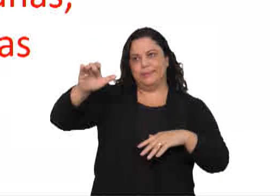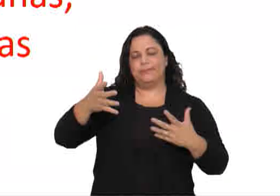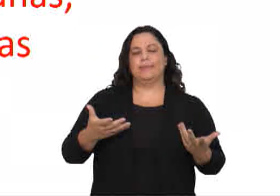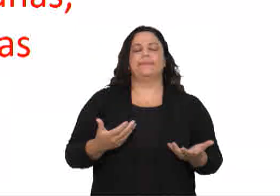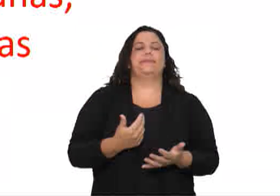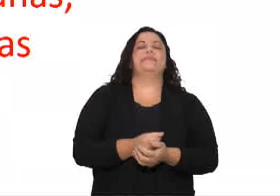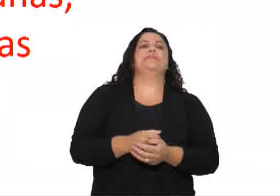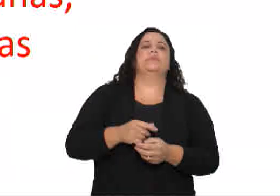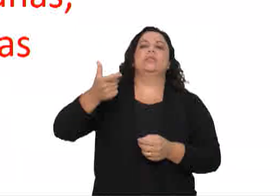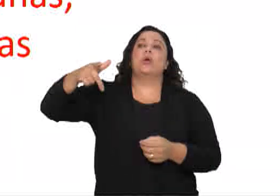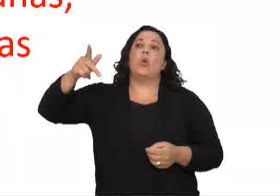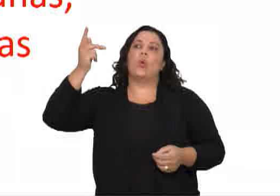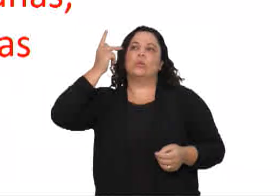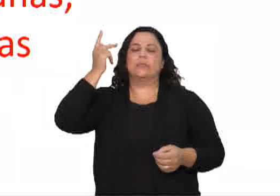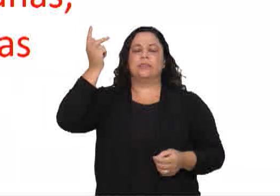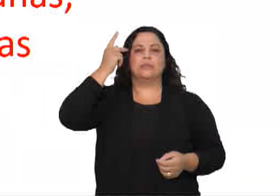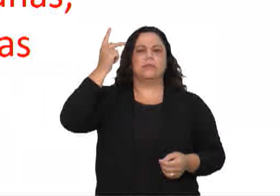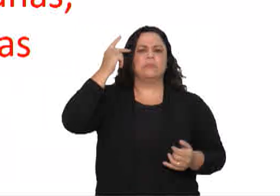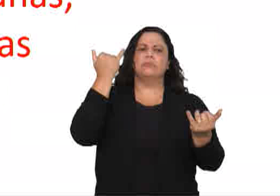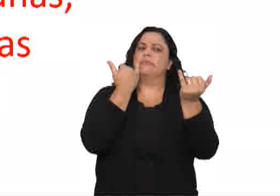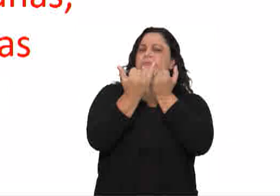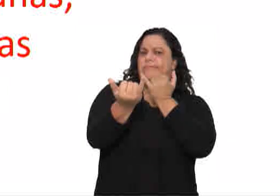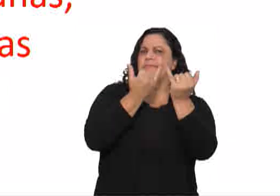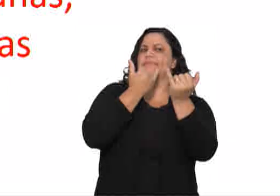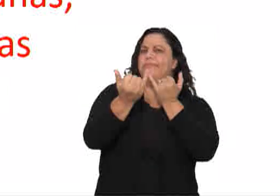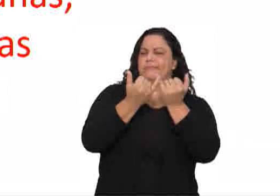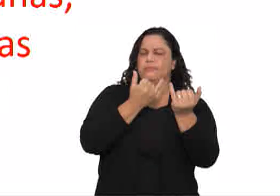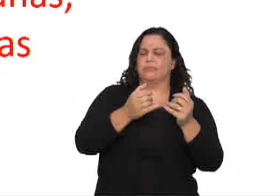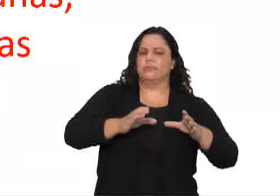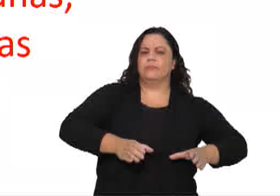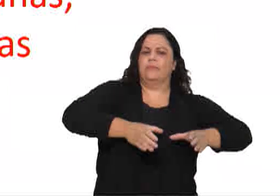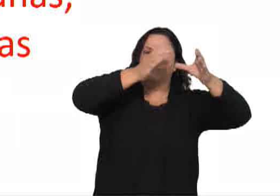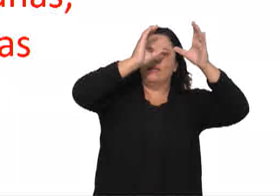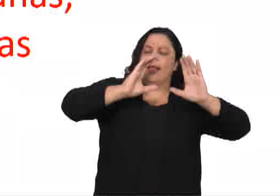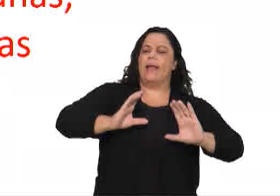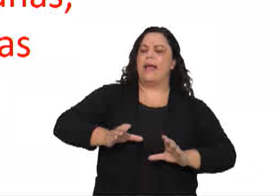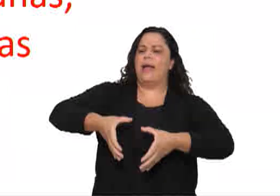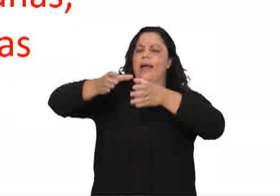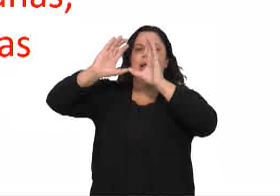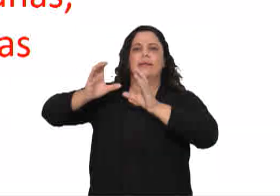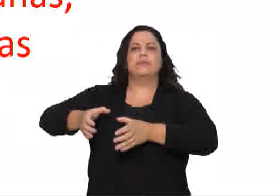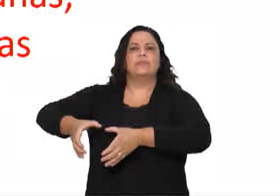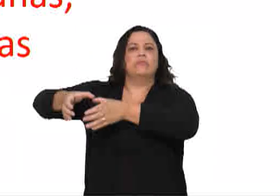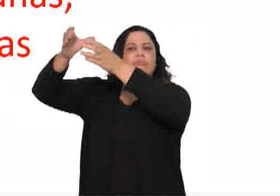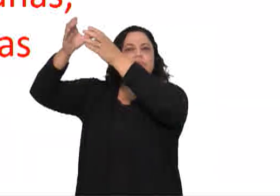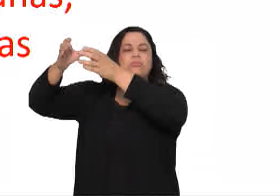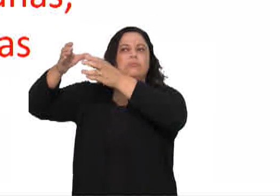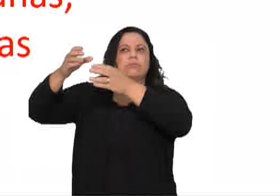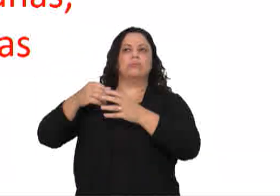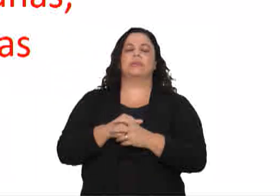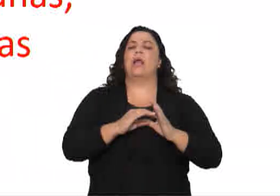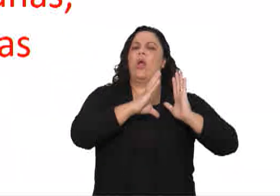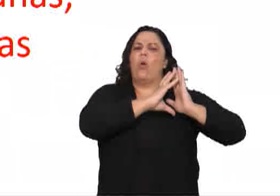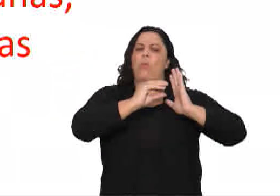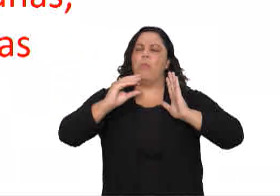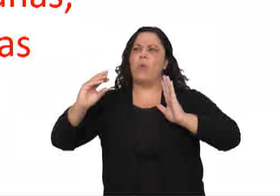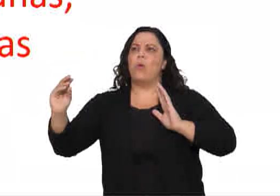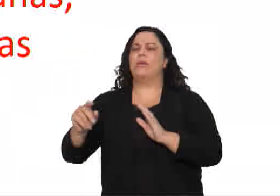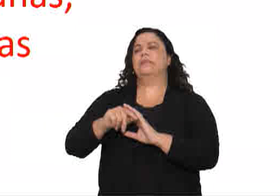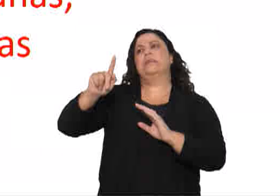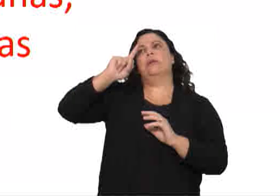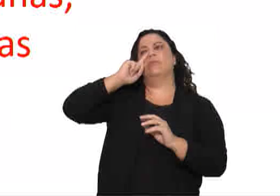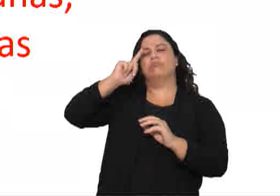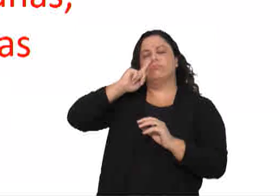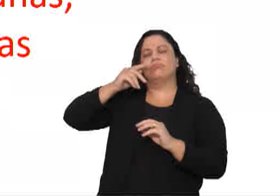localidades, óbvio. E as semelhanças podem ser apontadas as colunas, que nós comentamos. O modelo de arquitetura, seu